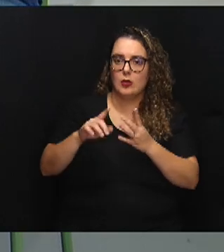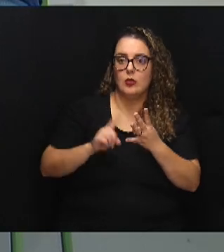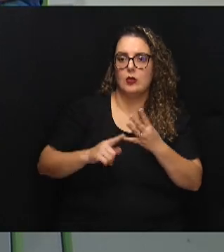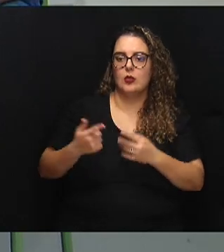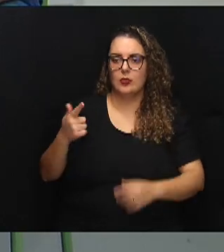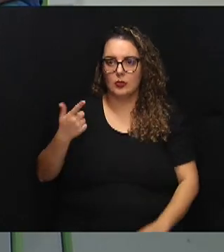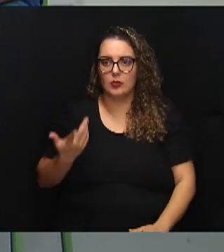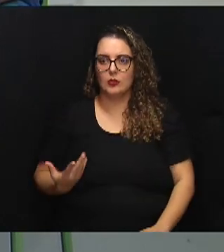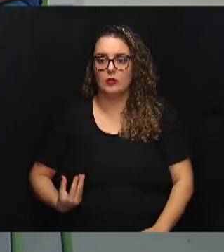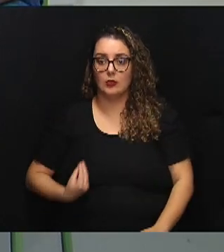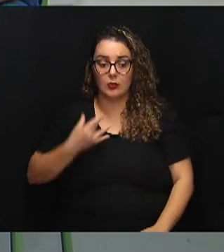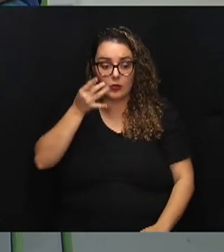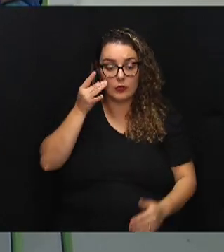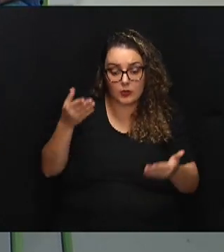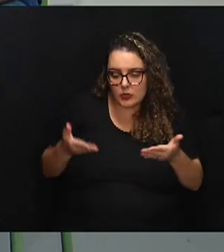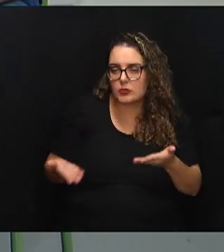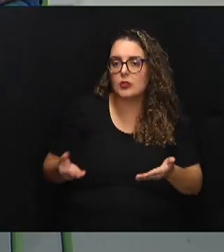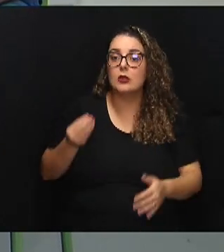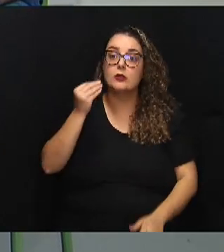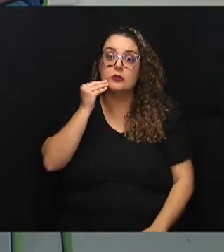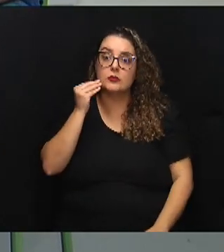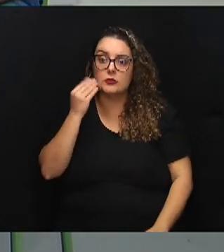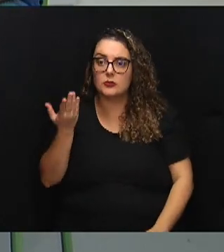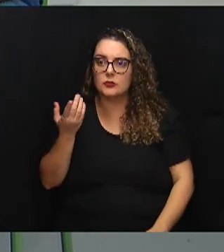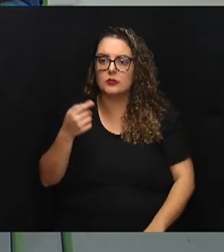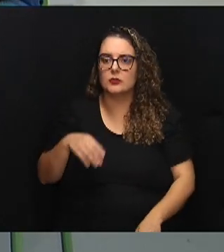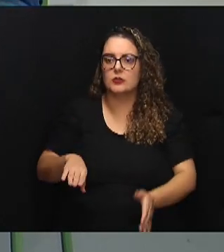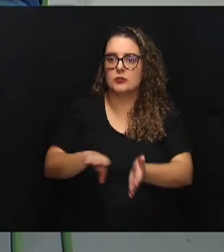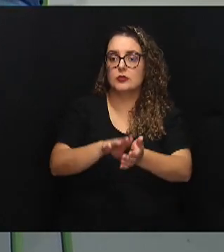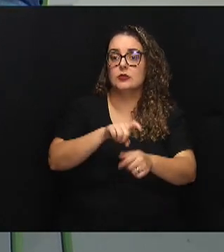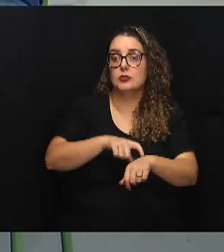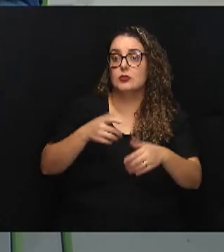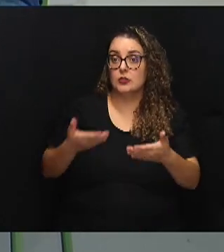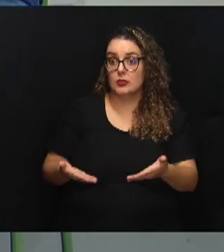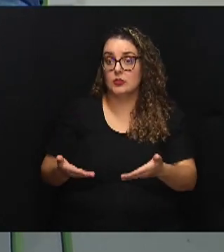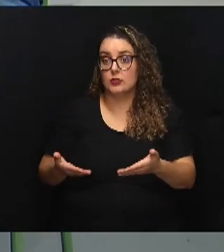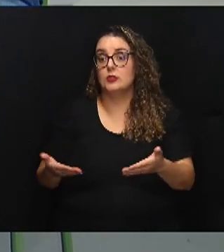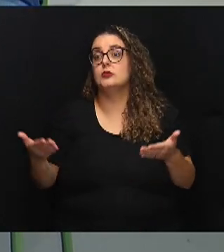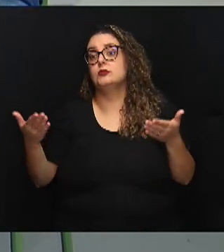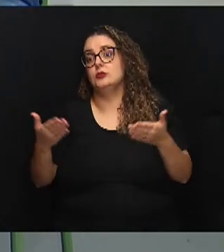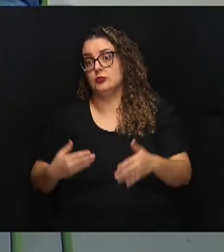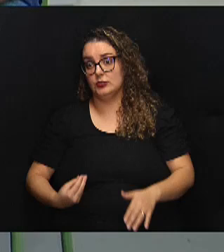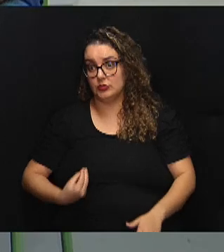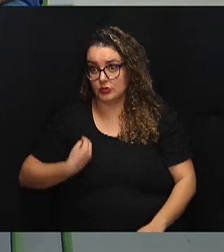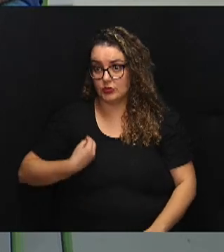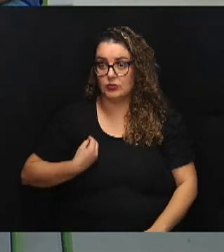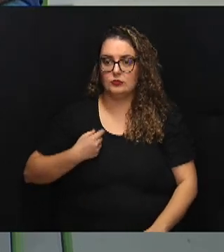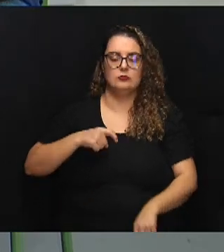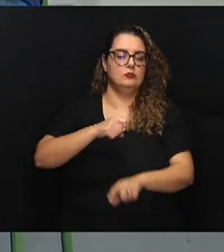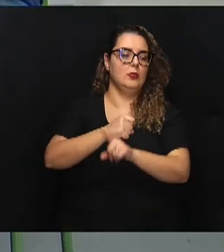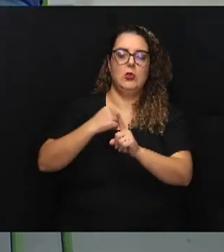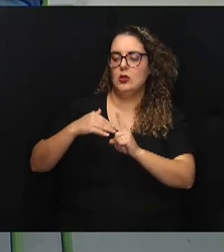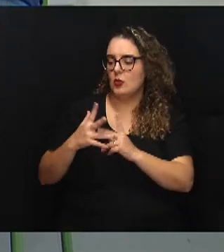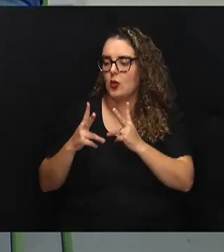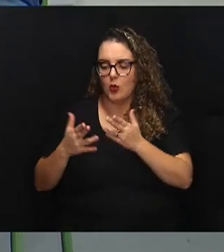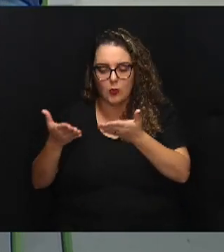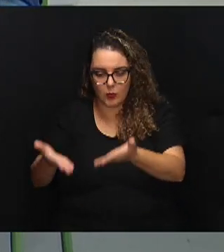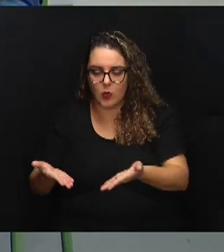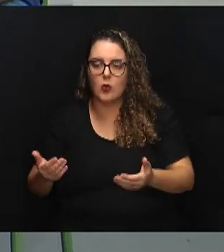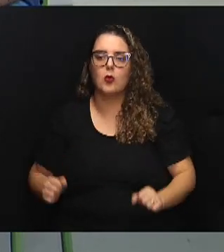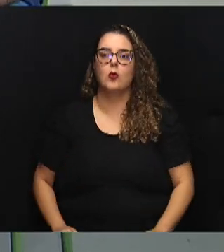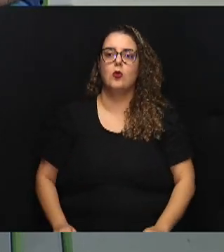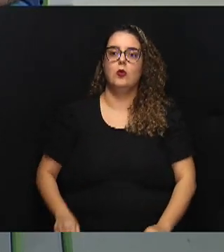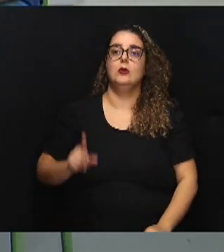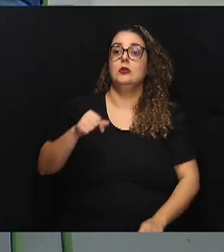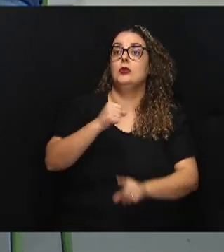com esse presente que a gente está, tentando chegar até esse momento que nós estamos, né? Então, se hoje nós vivemos nessa sociedade que a gente vive, né, que é